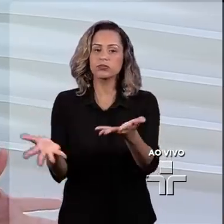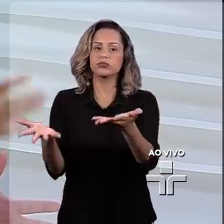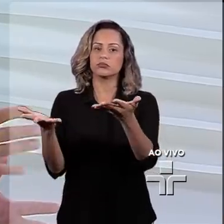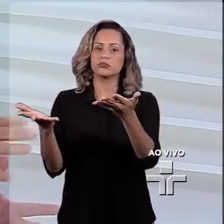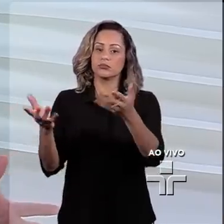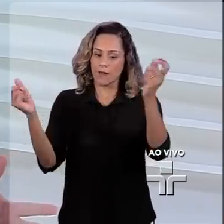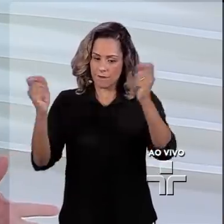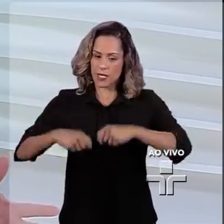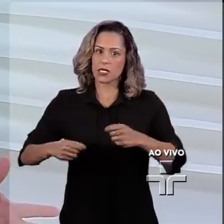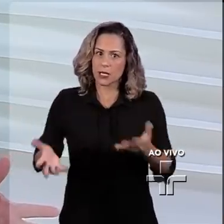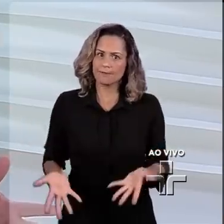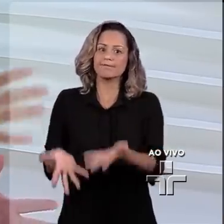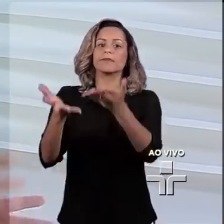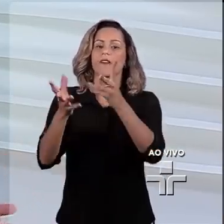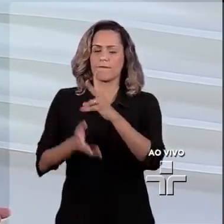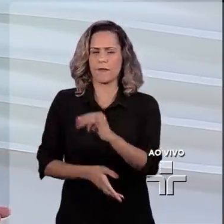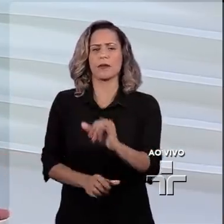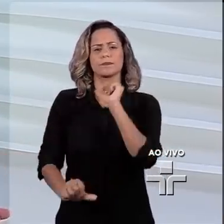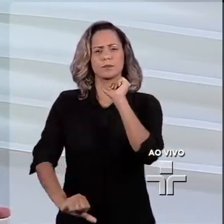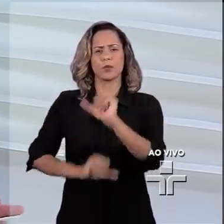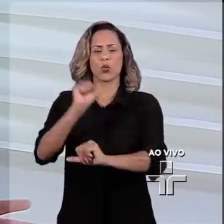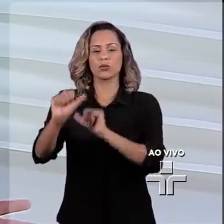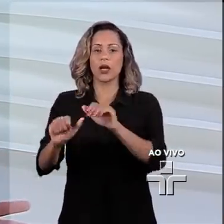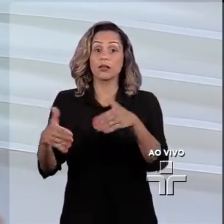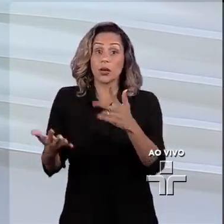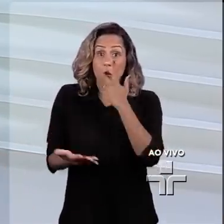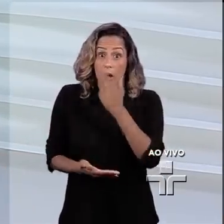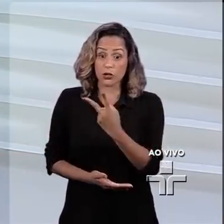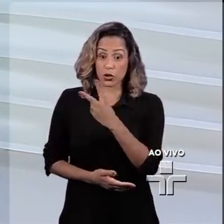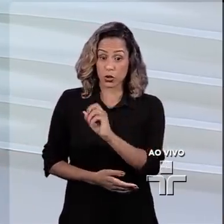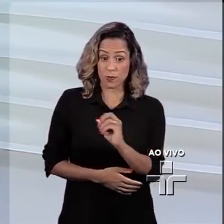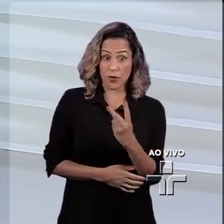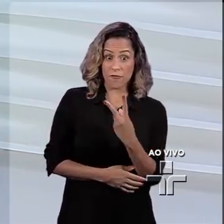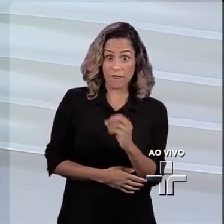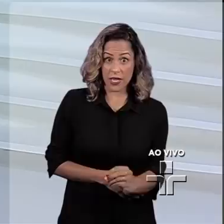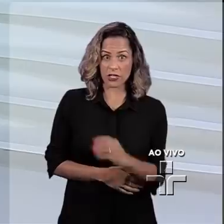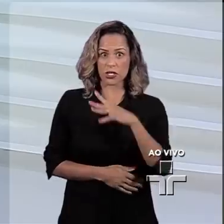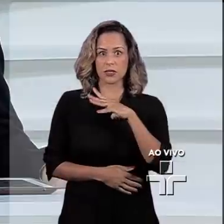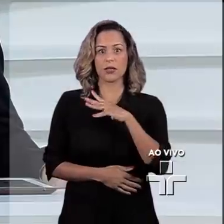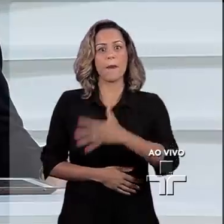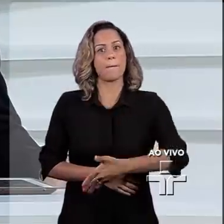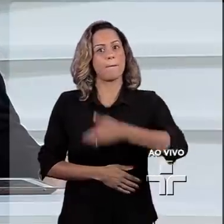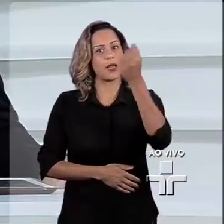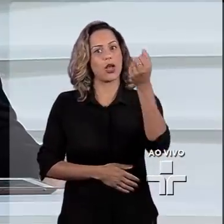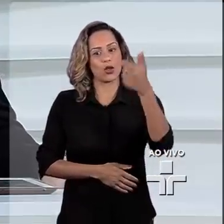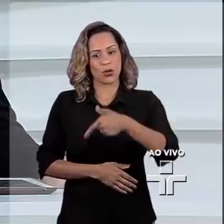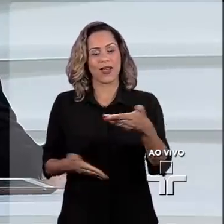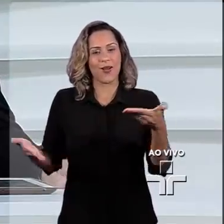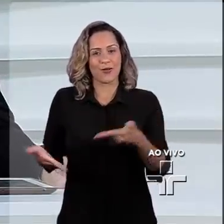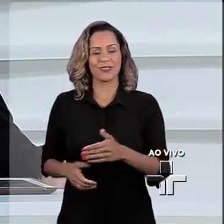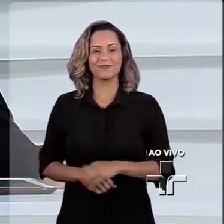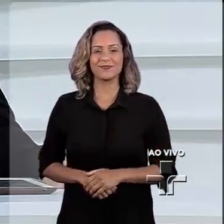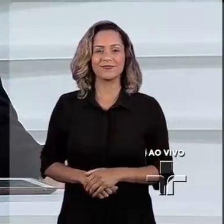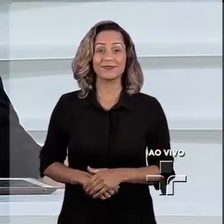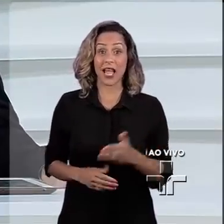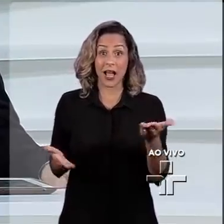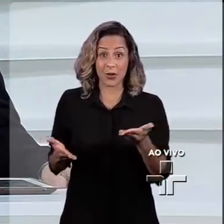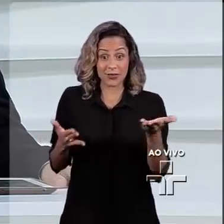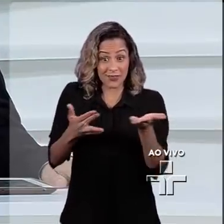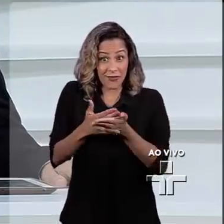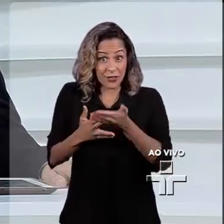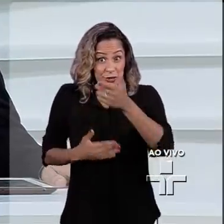uma grande diferença. Eu acho que nós vamos deixar a cidade em 2020 bem melhor do que nós encontramos. Perfeito, a gente vai para mais um